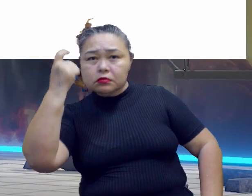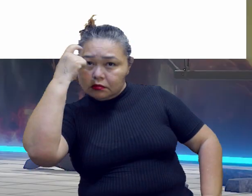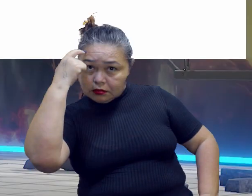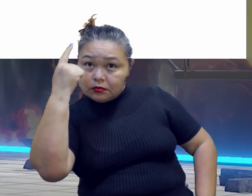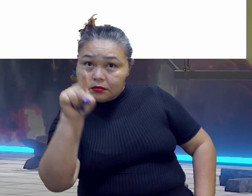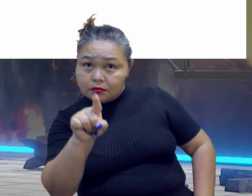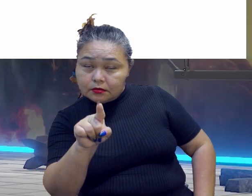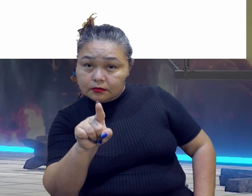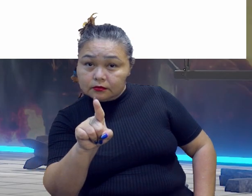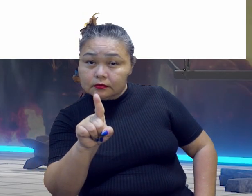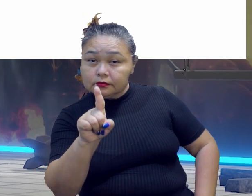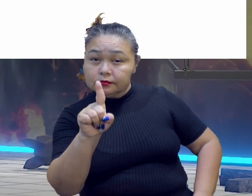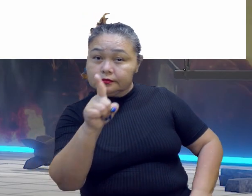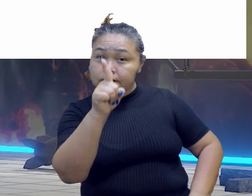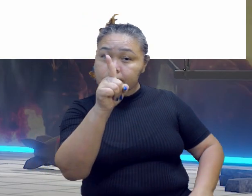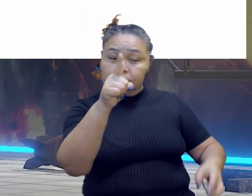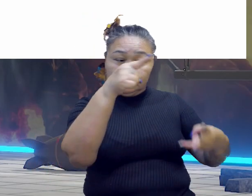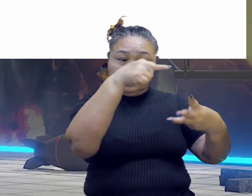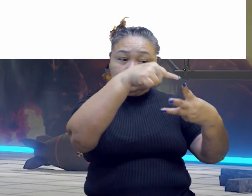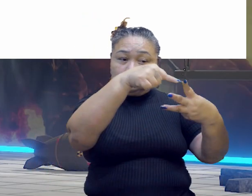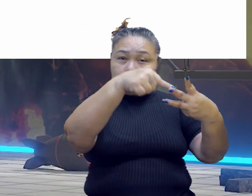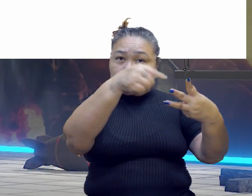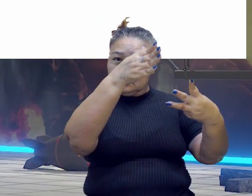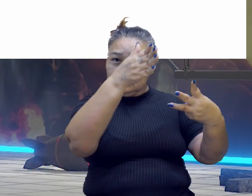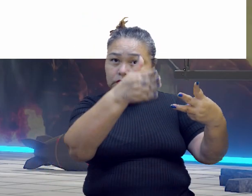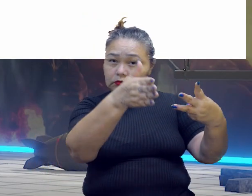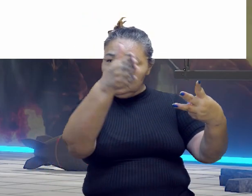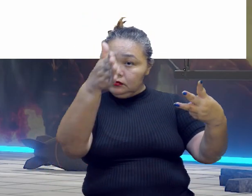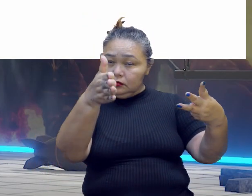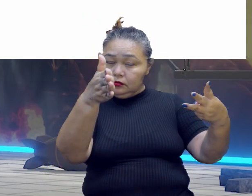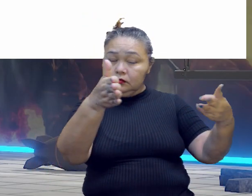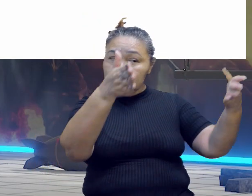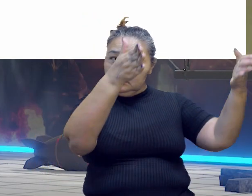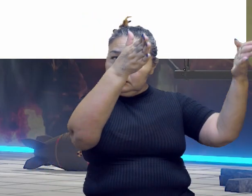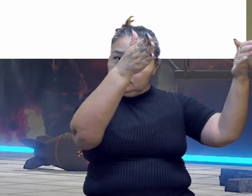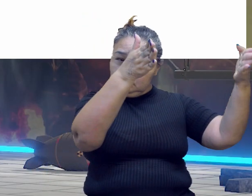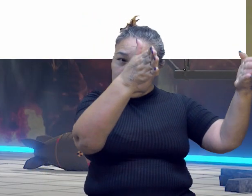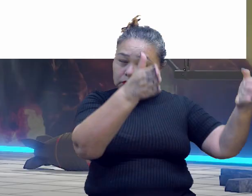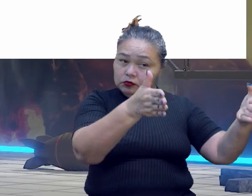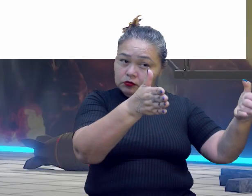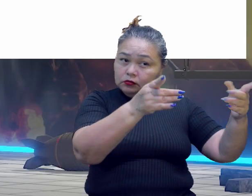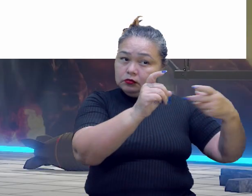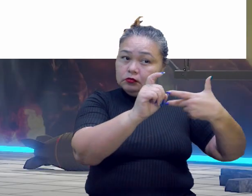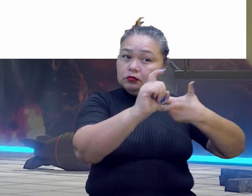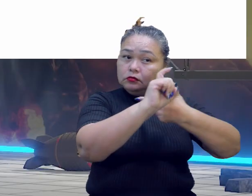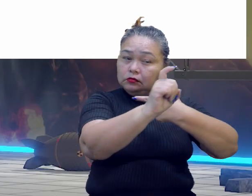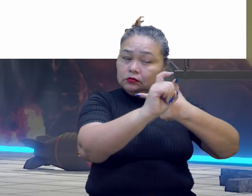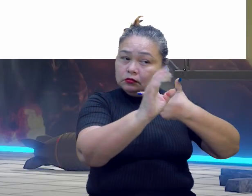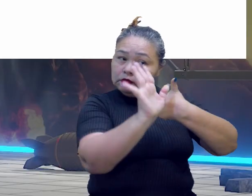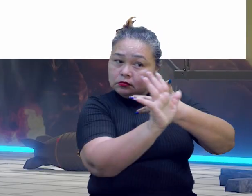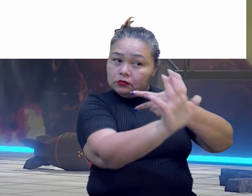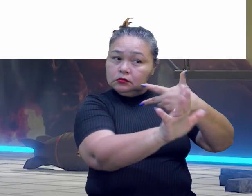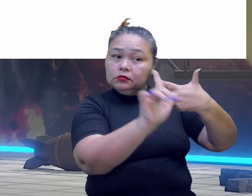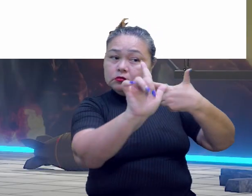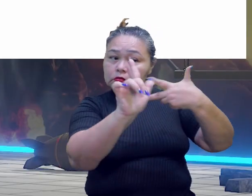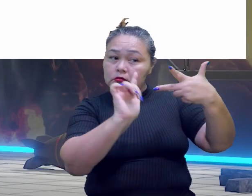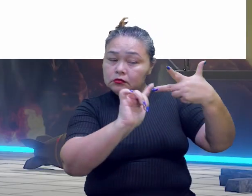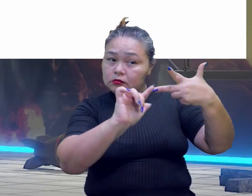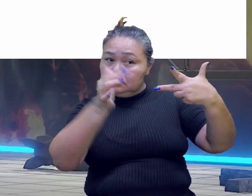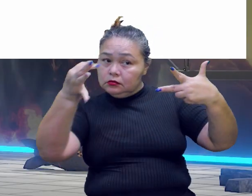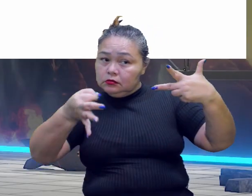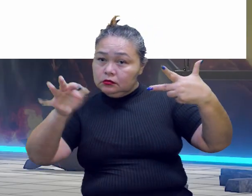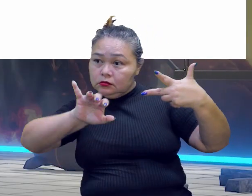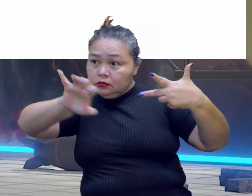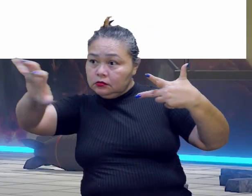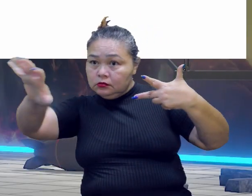pensar nisso? A divisão dos poderes, é necessário nós termos um executivo independente, um legislativo independente